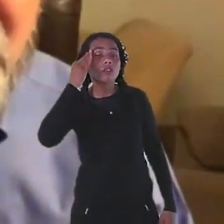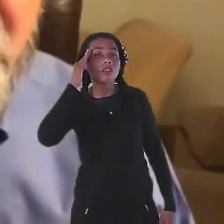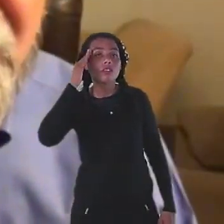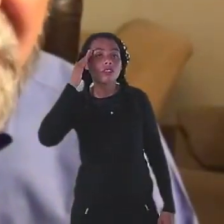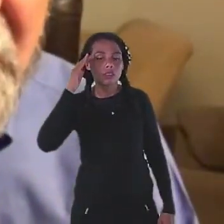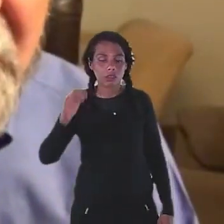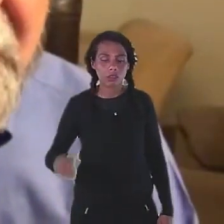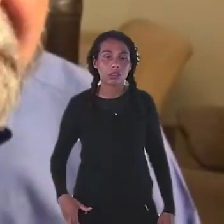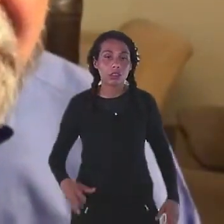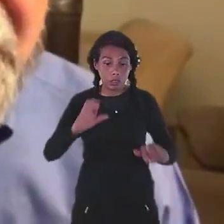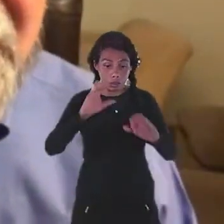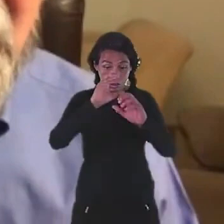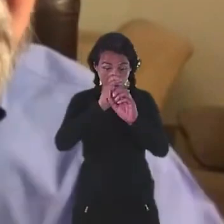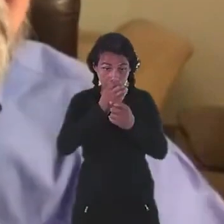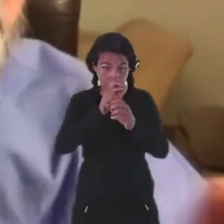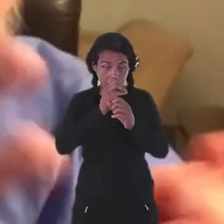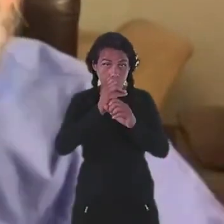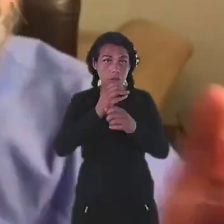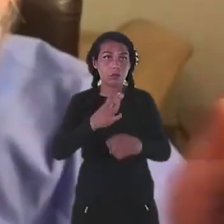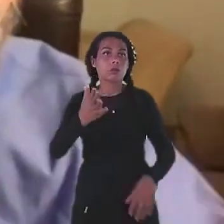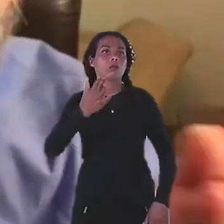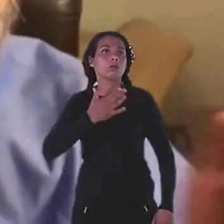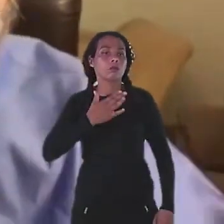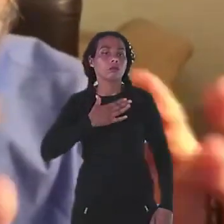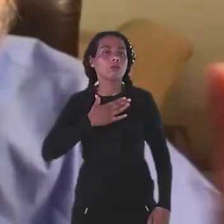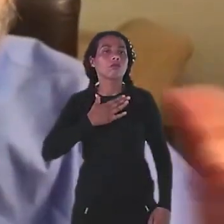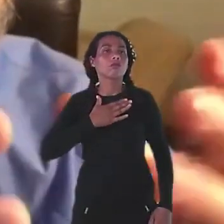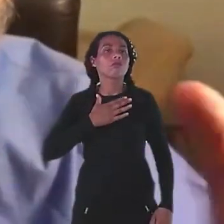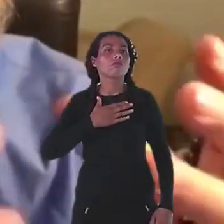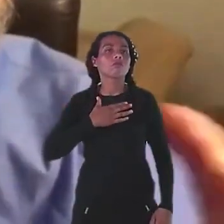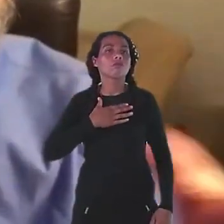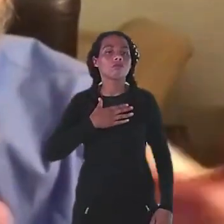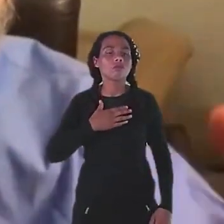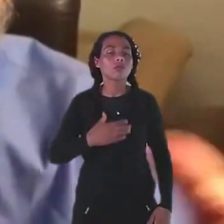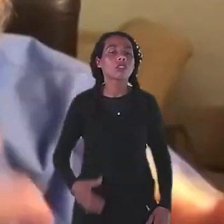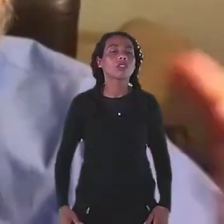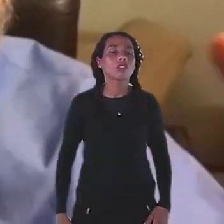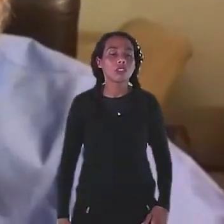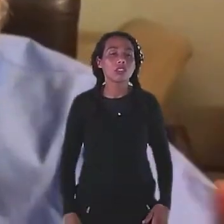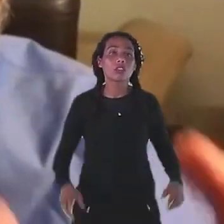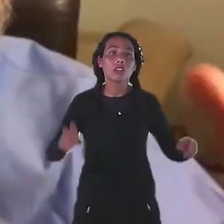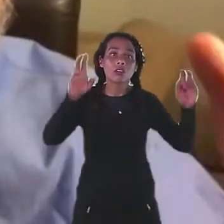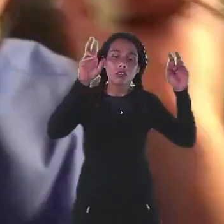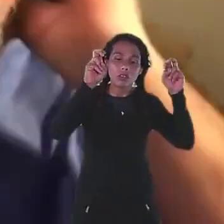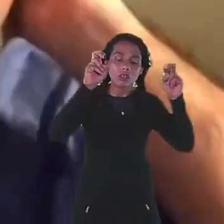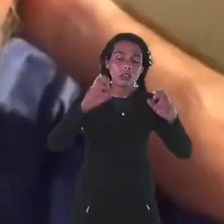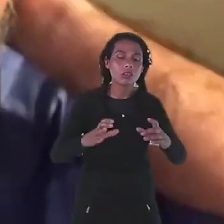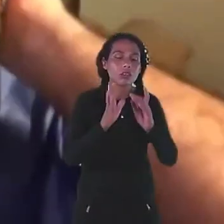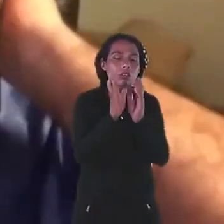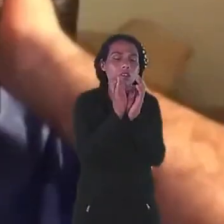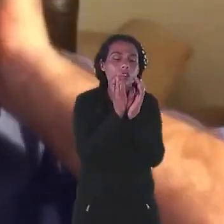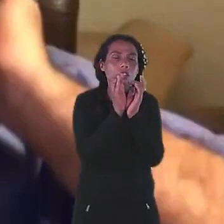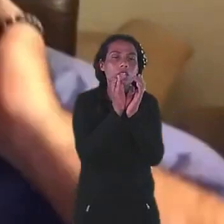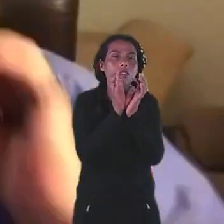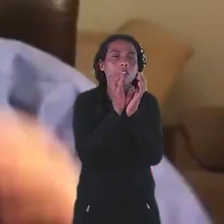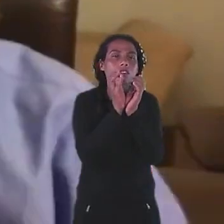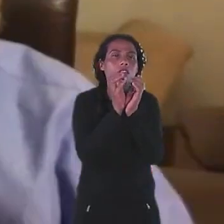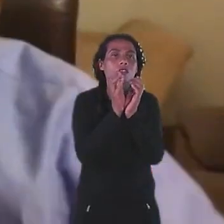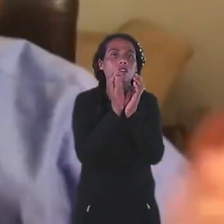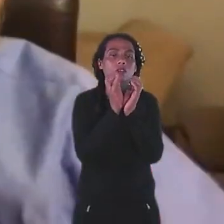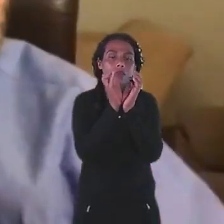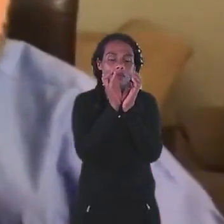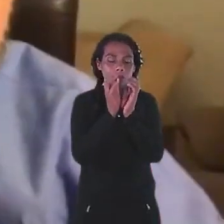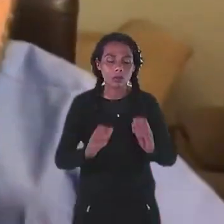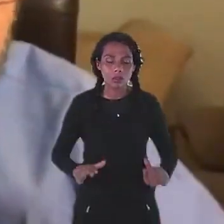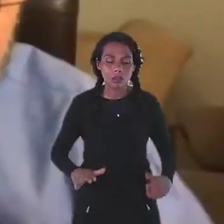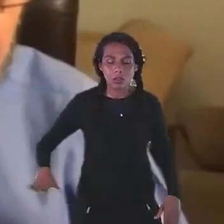laboratório, experimentalmente, essa sincronia, como os cérebros se sincronizam para criar produtos coletivos, né? Sejam